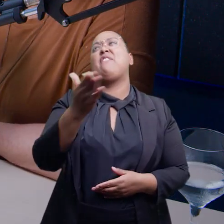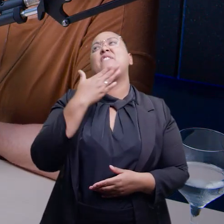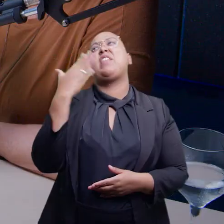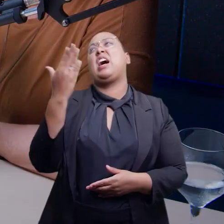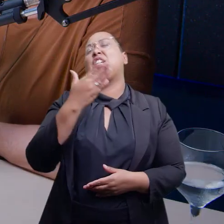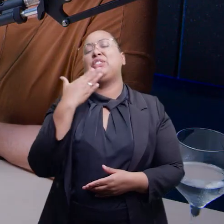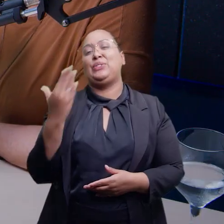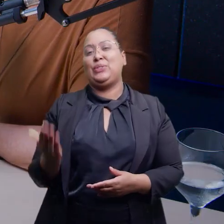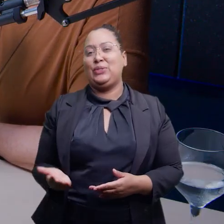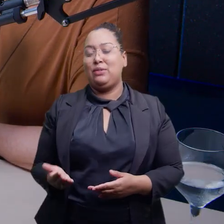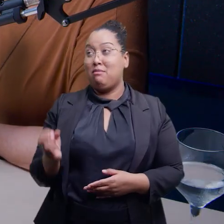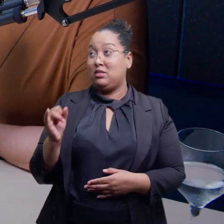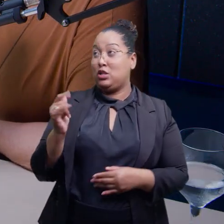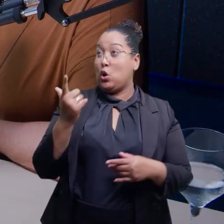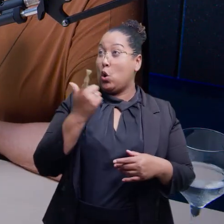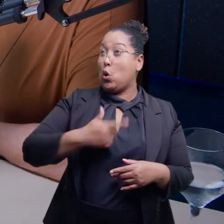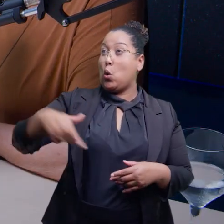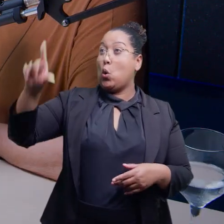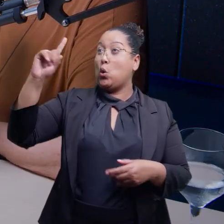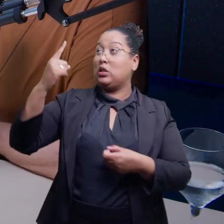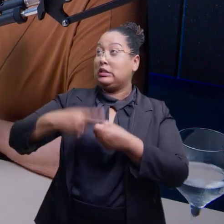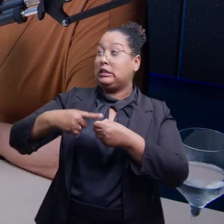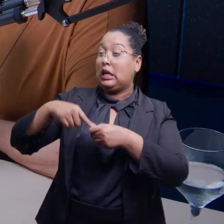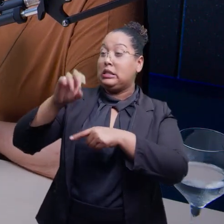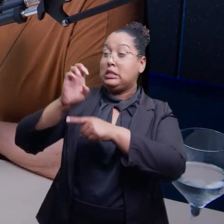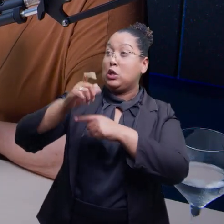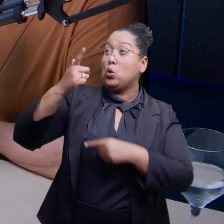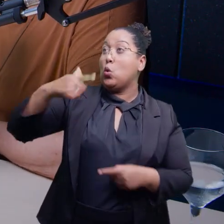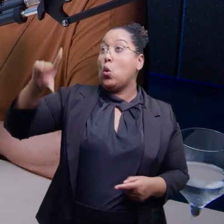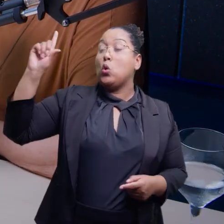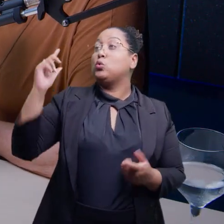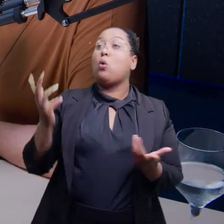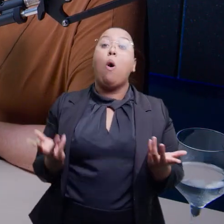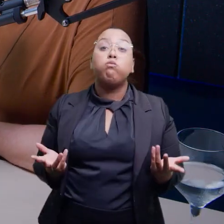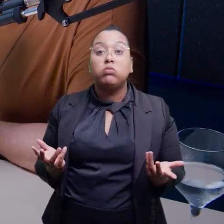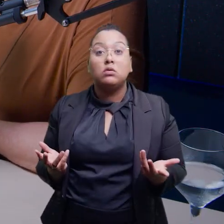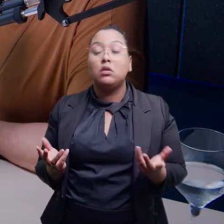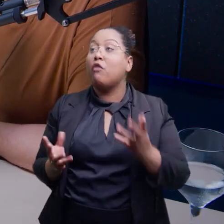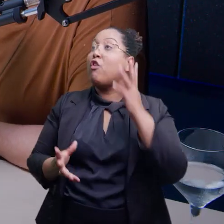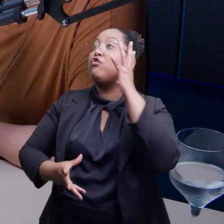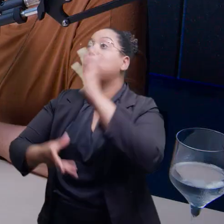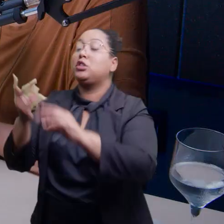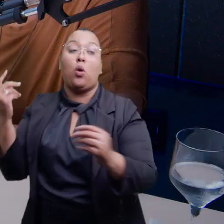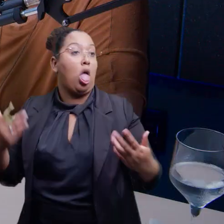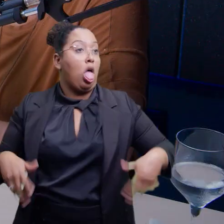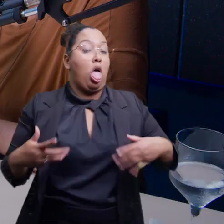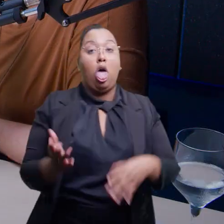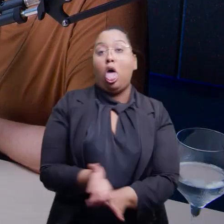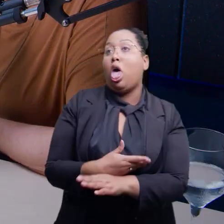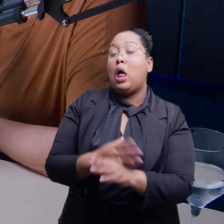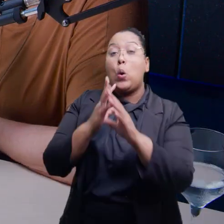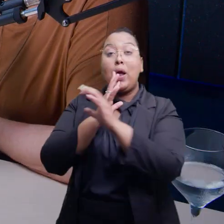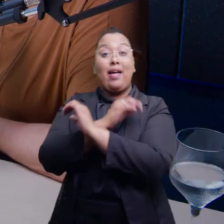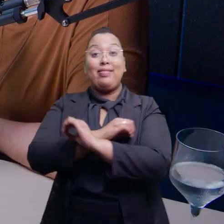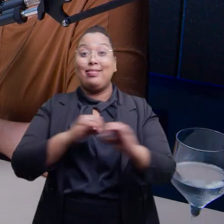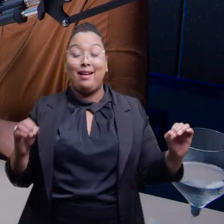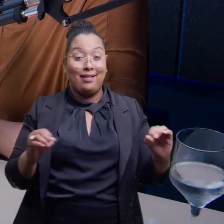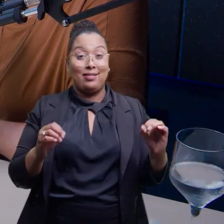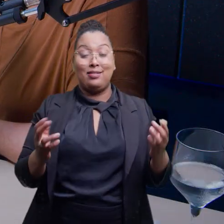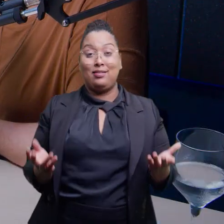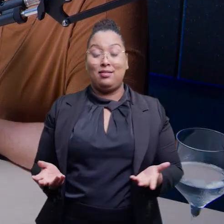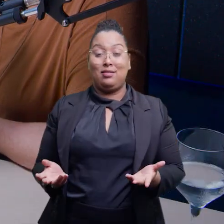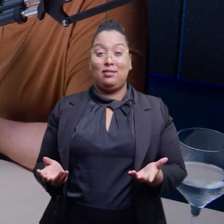facinho. Se me mandarem para outra cidade ou para outro estado, eu vou fugir e vou fazer o quê se eu não sei, não conheço